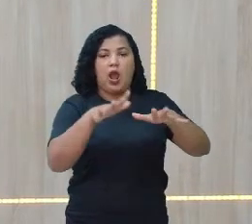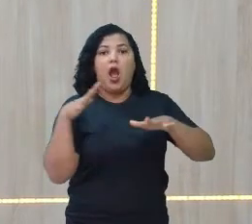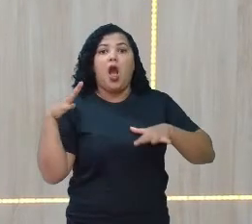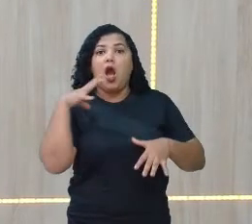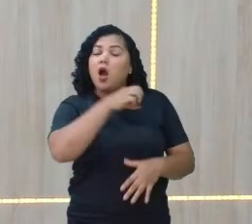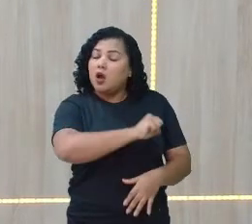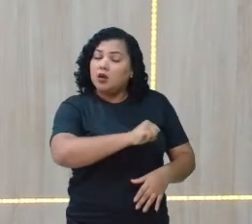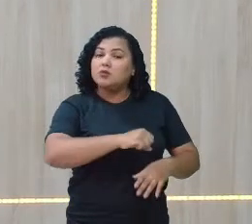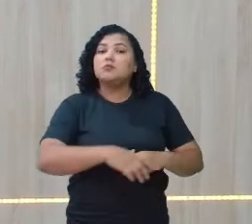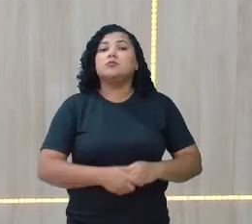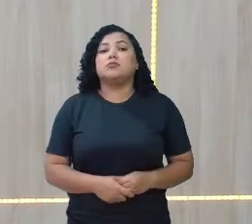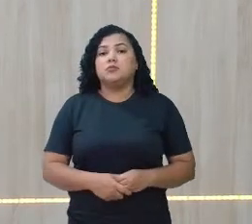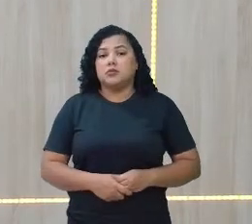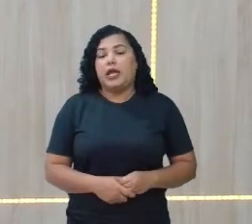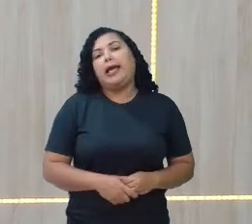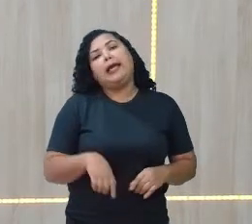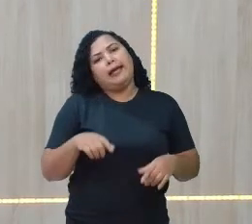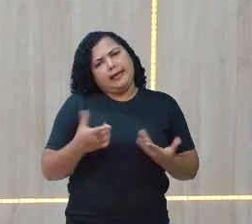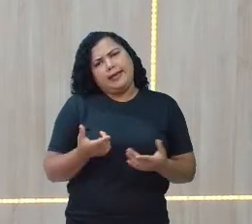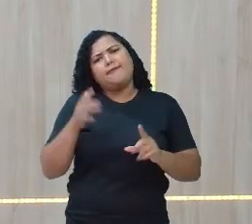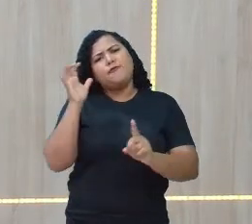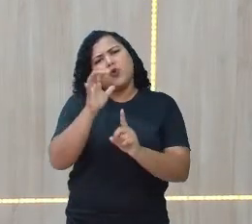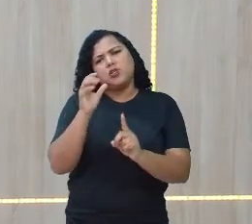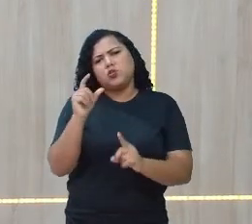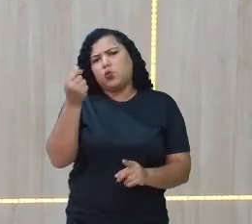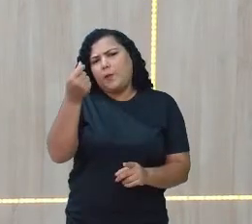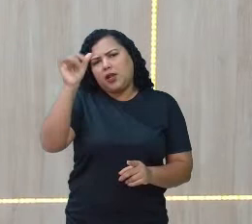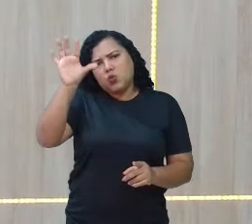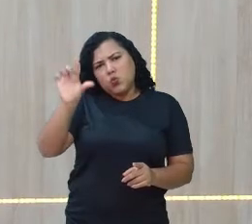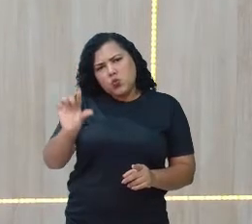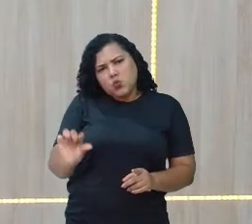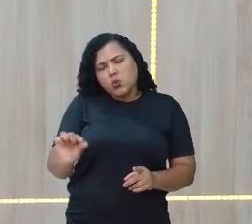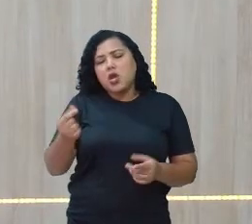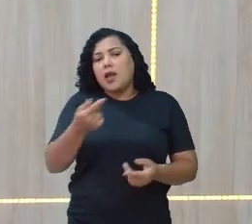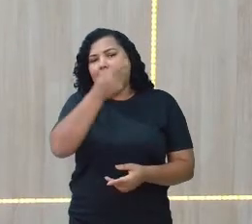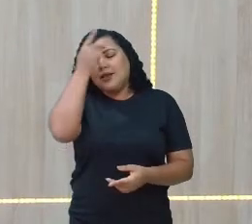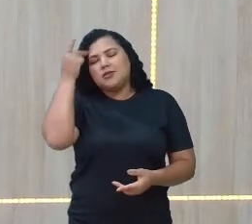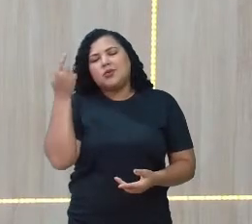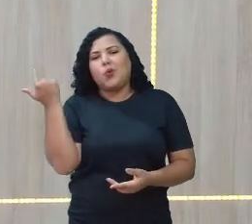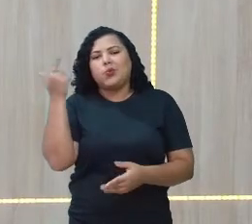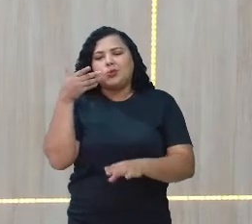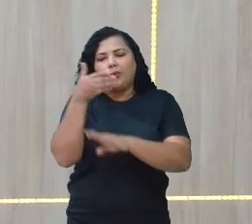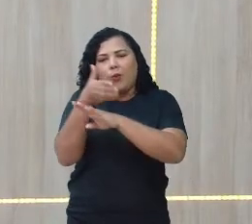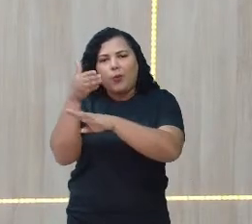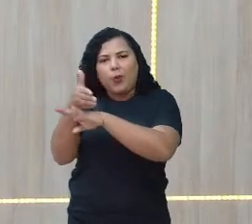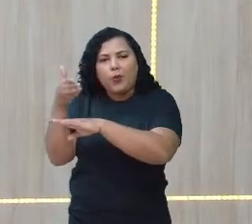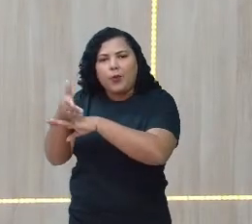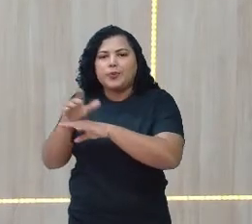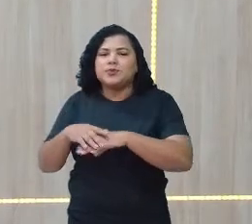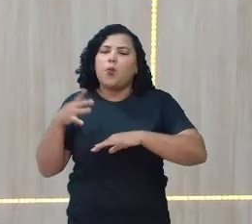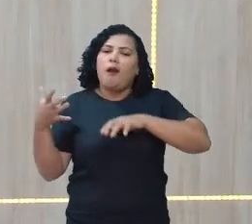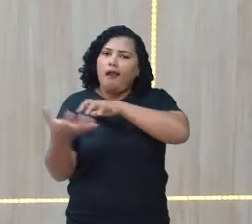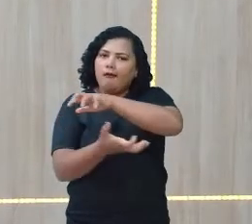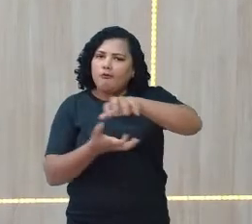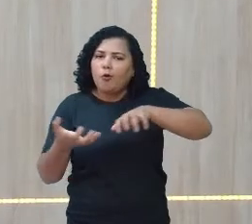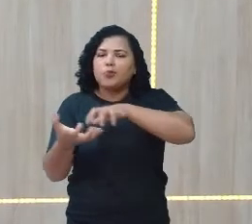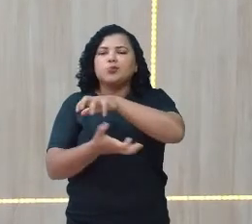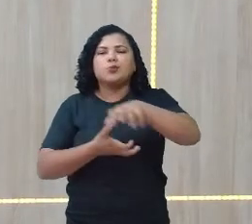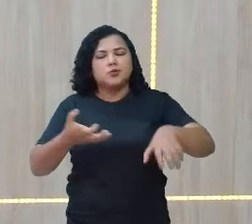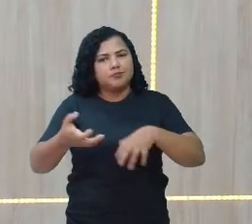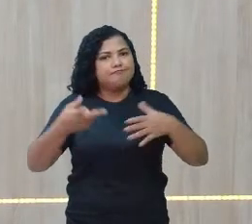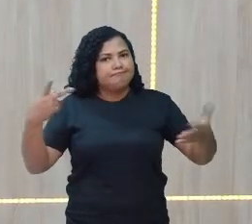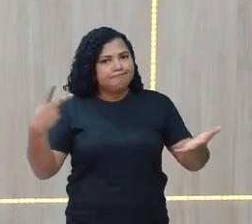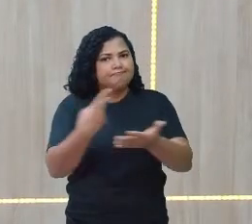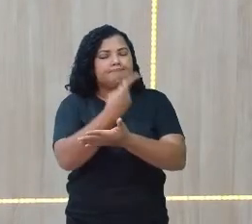rapidamente, permitindo inclusive a queda do preço, o aumento do consumo. Então é de fato uma revolução que vai para além mesmo da tecnologia do